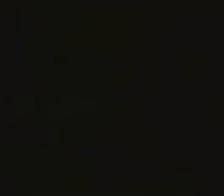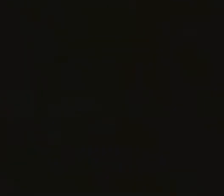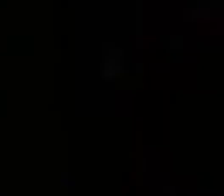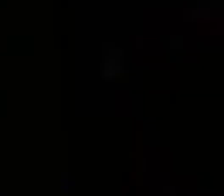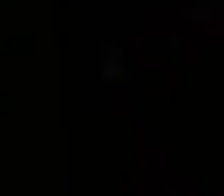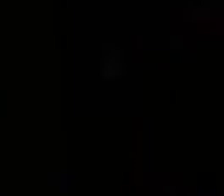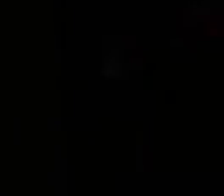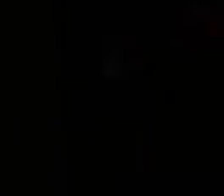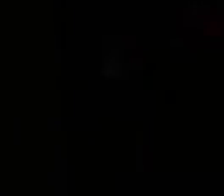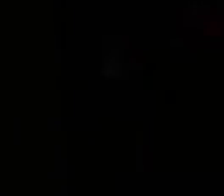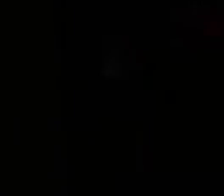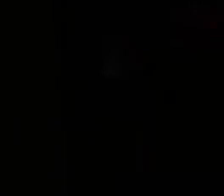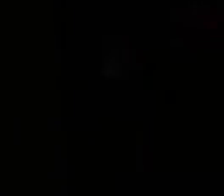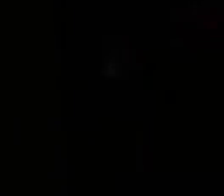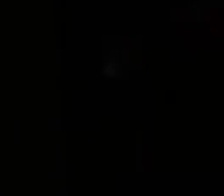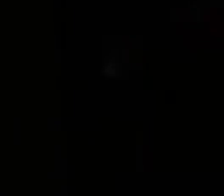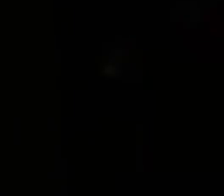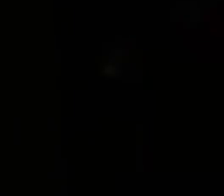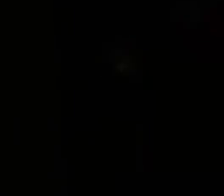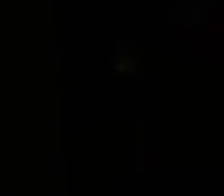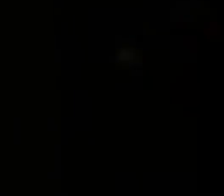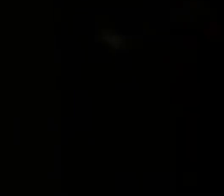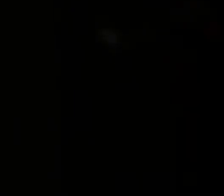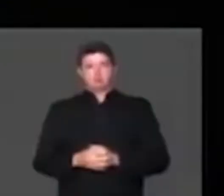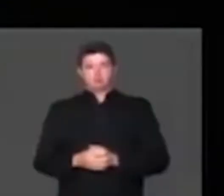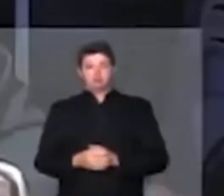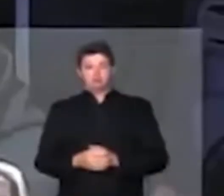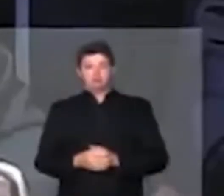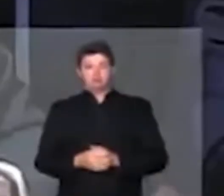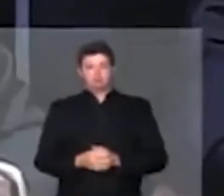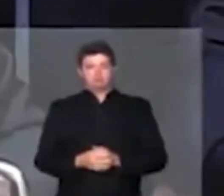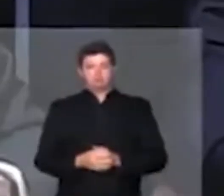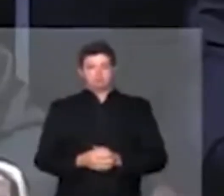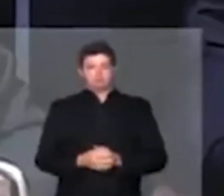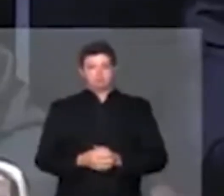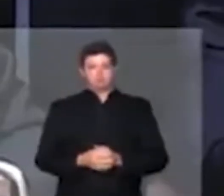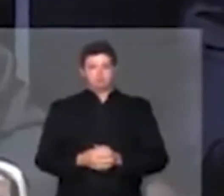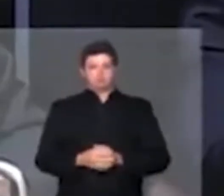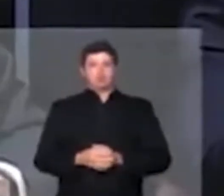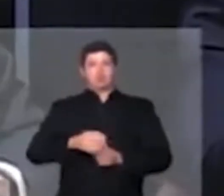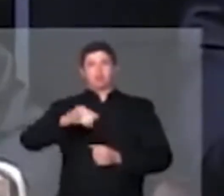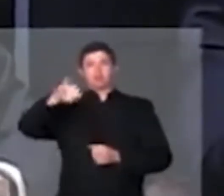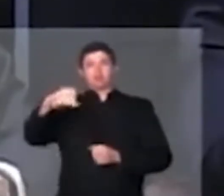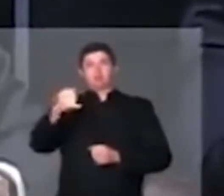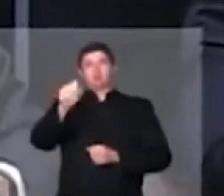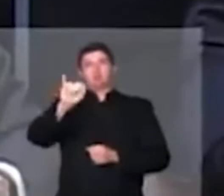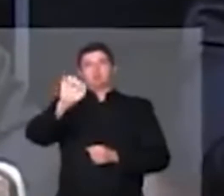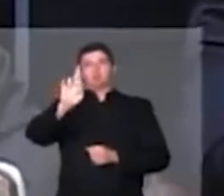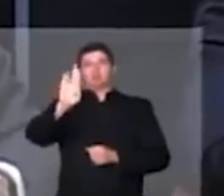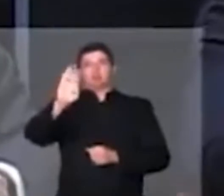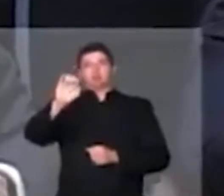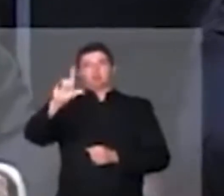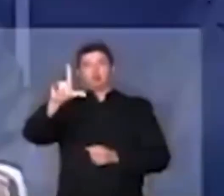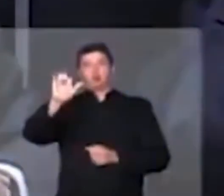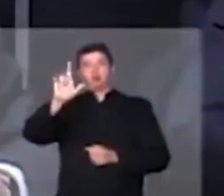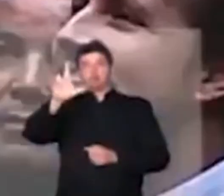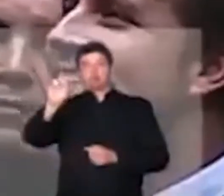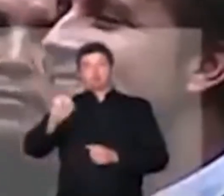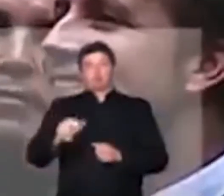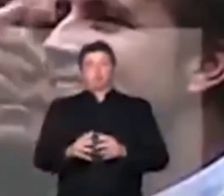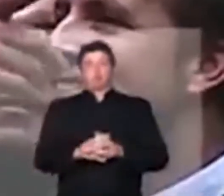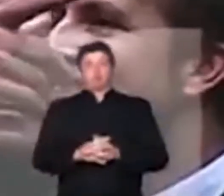não, totalizando 76 votos. Deputado Jair Bolsonaro, do PSC.